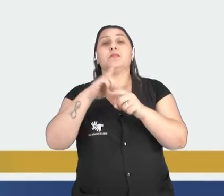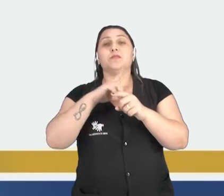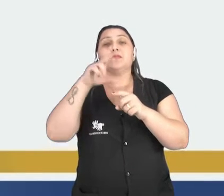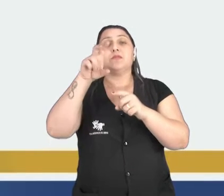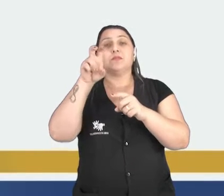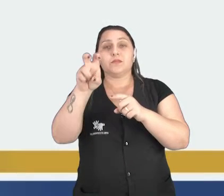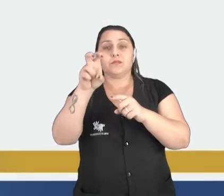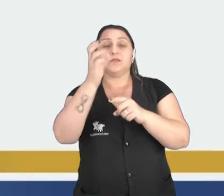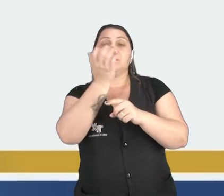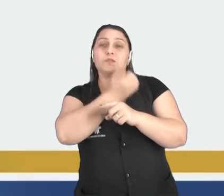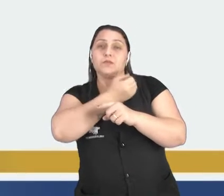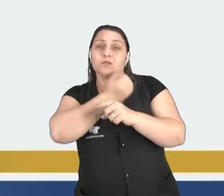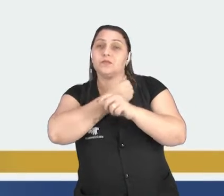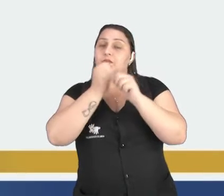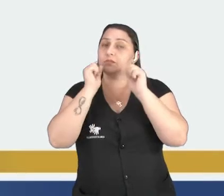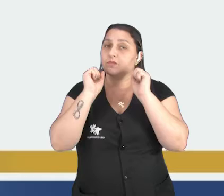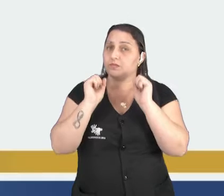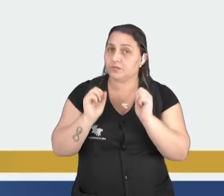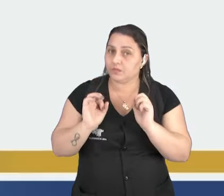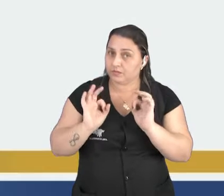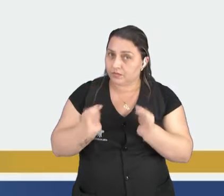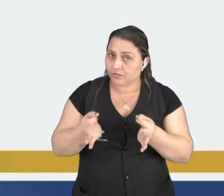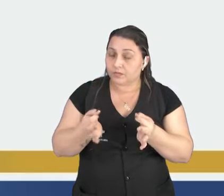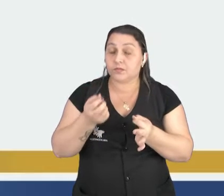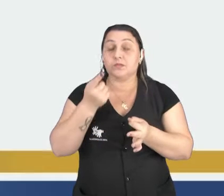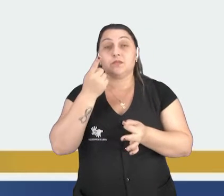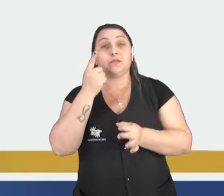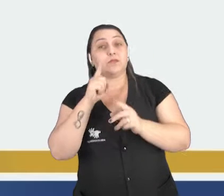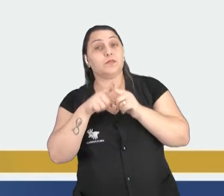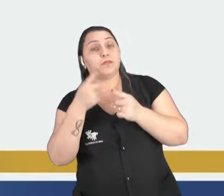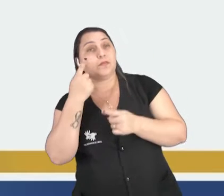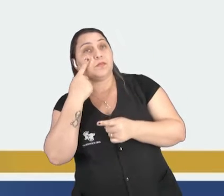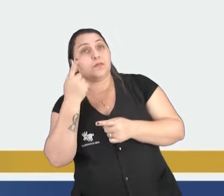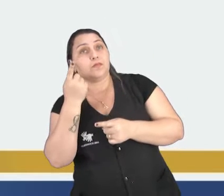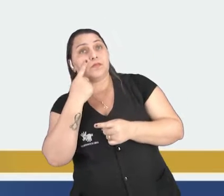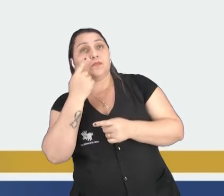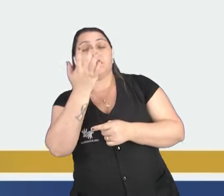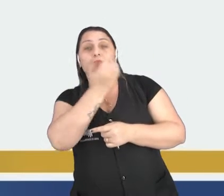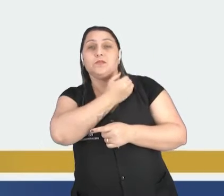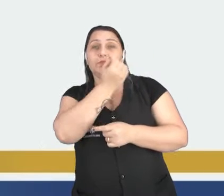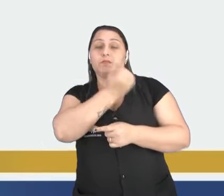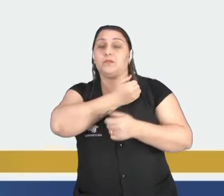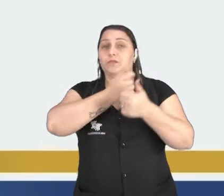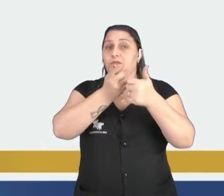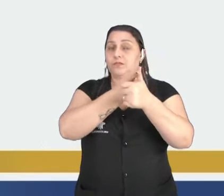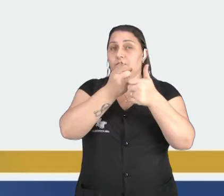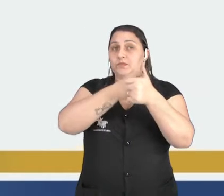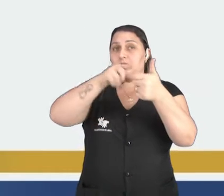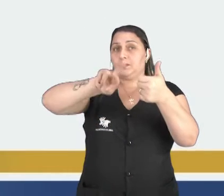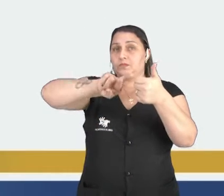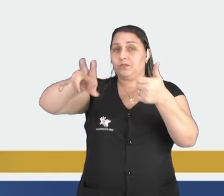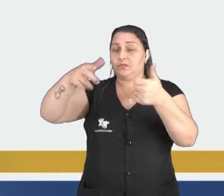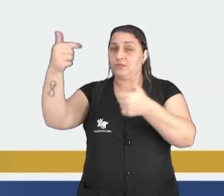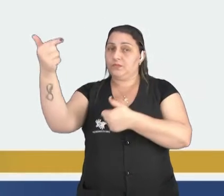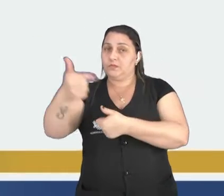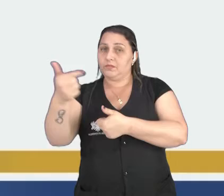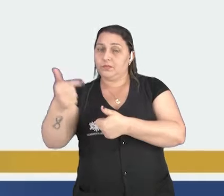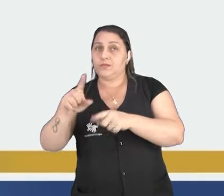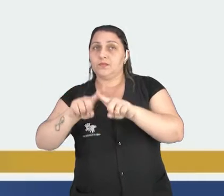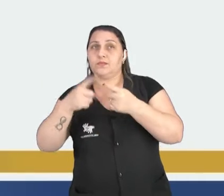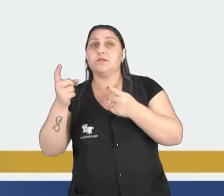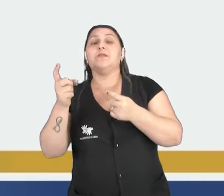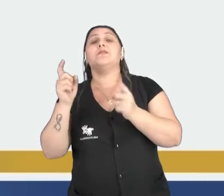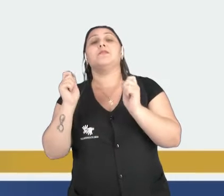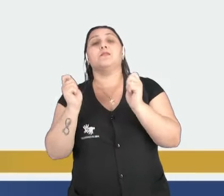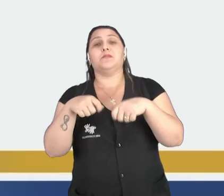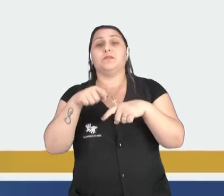algarismos, correto? Mas observem bem, esse número aqui nessa ordem é diferente desse aqui e ambos são